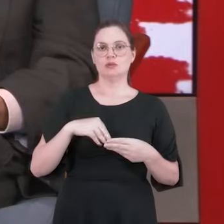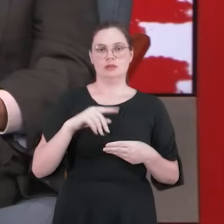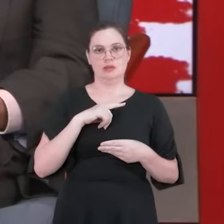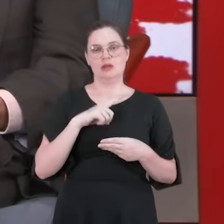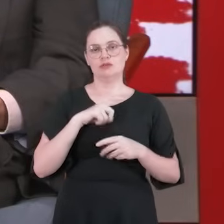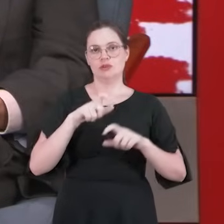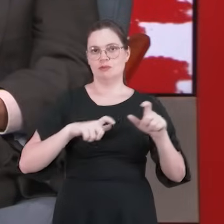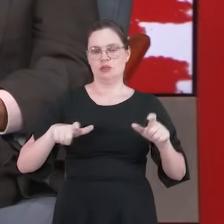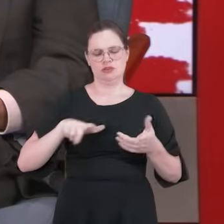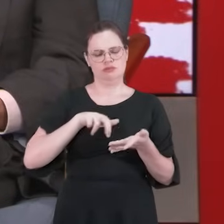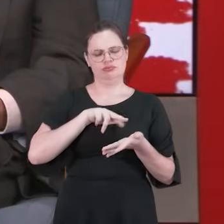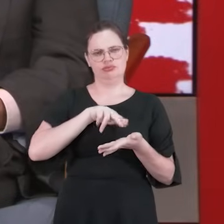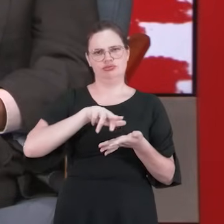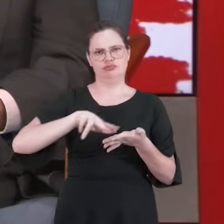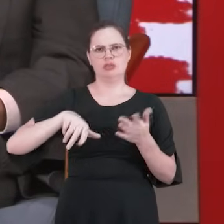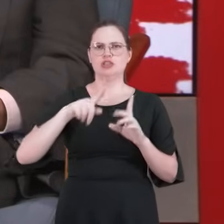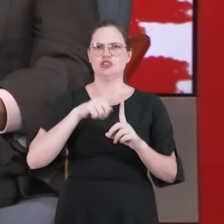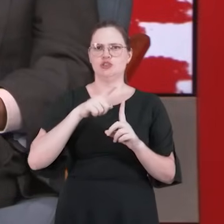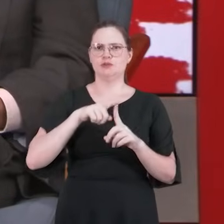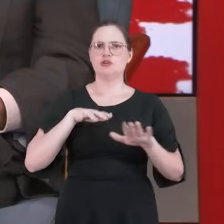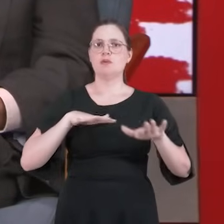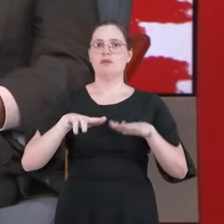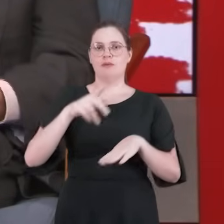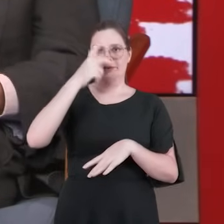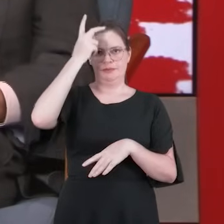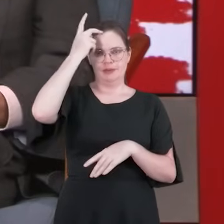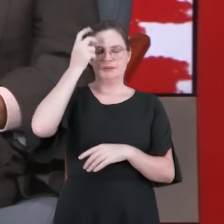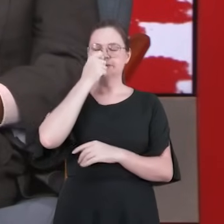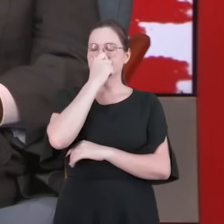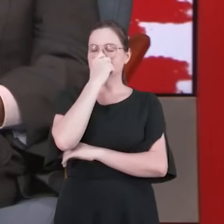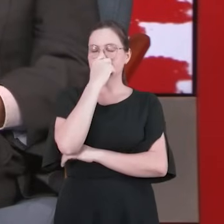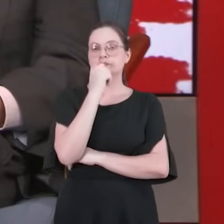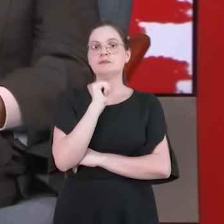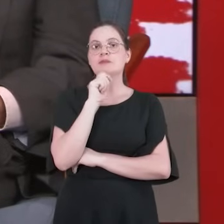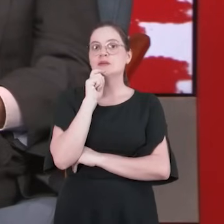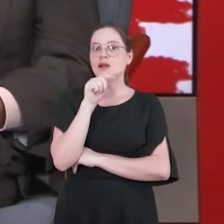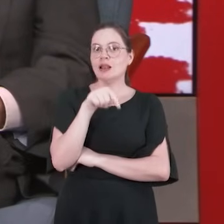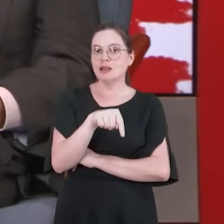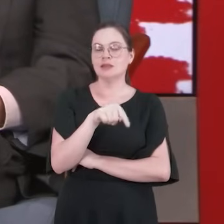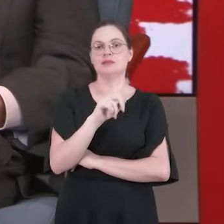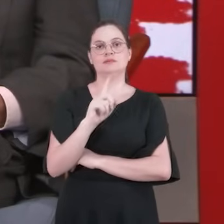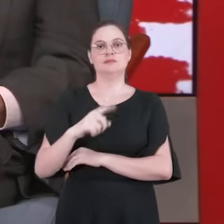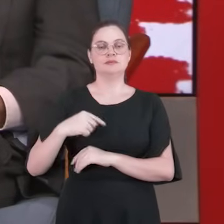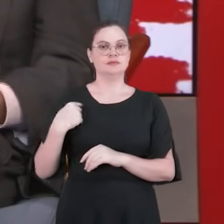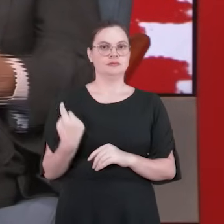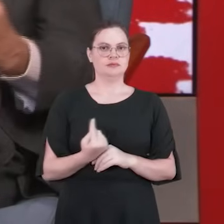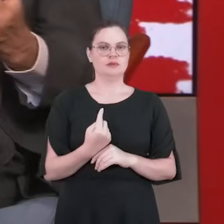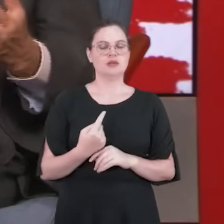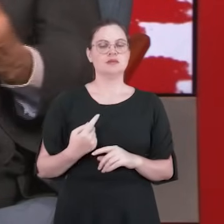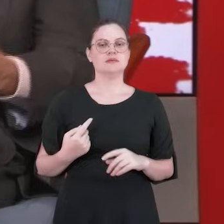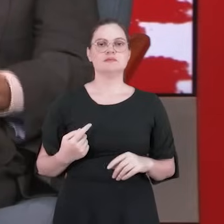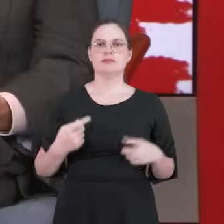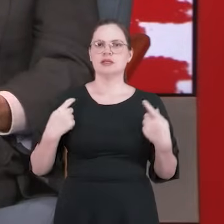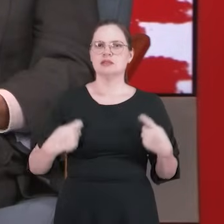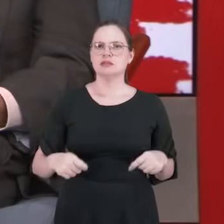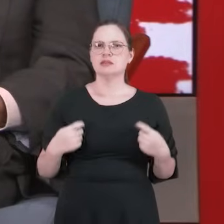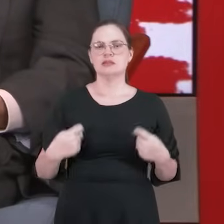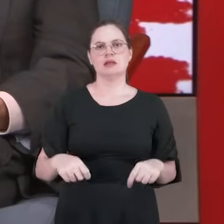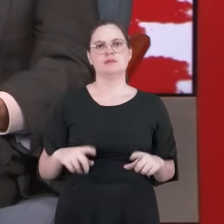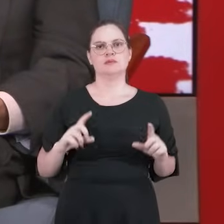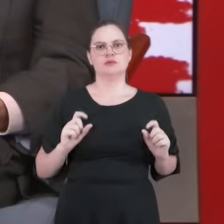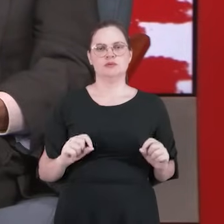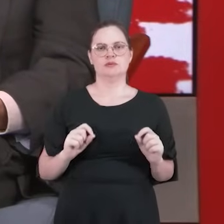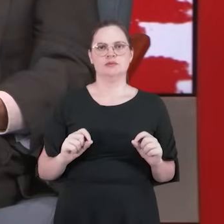grande e ali nós tivemos que ter uma